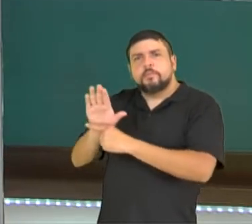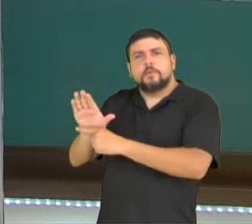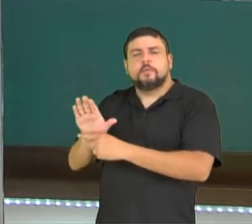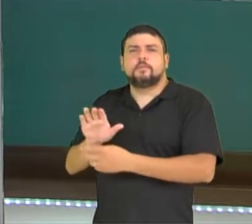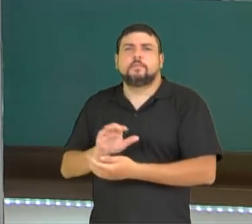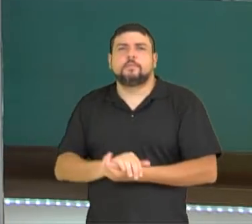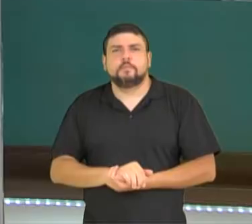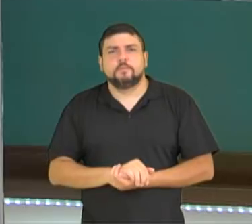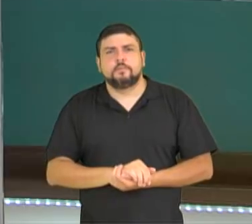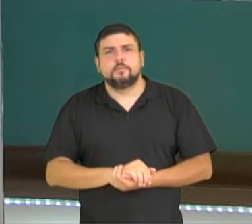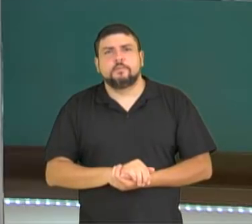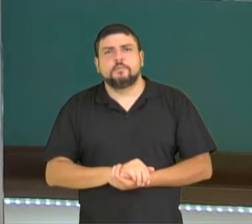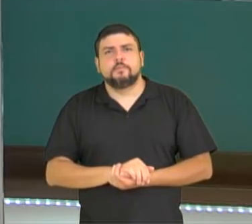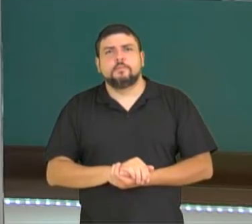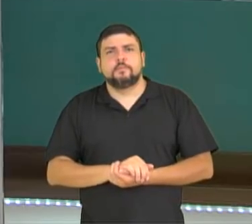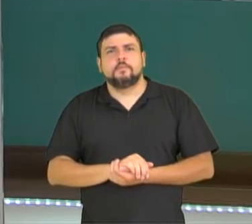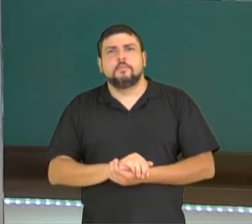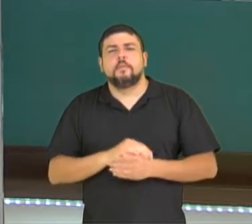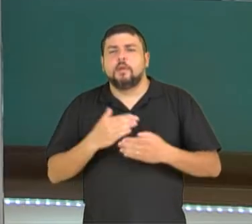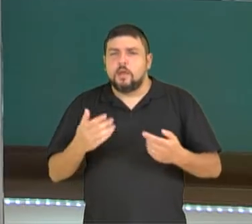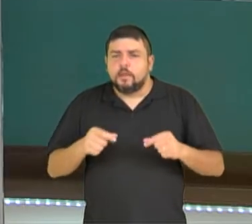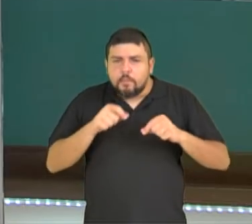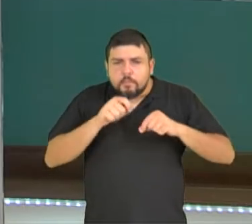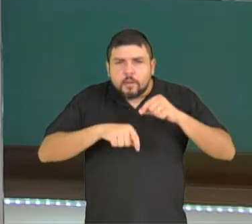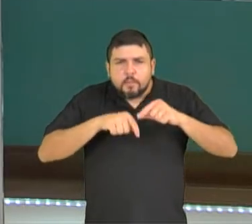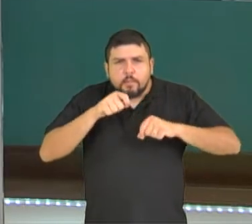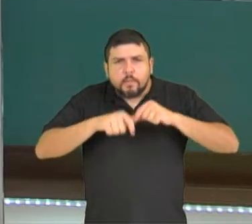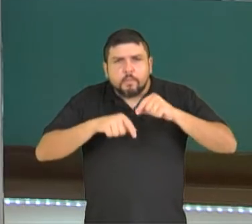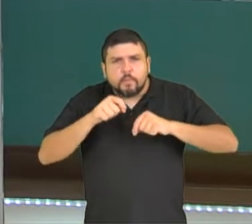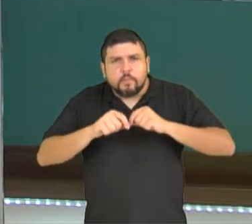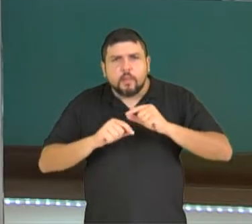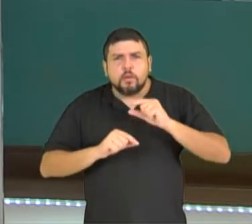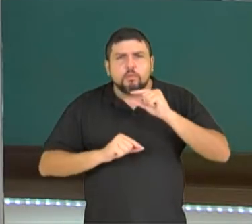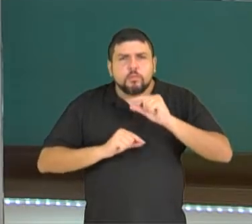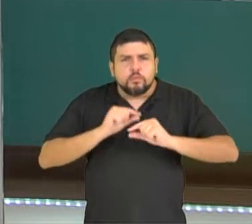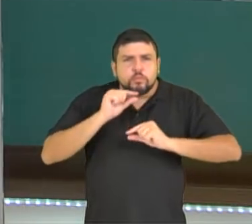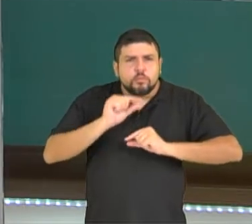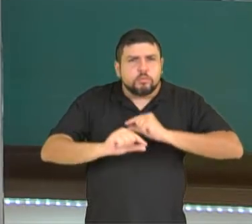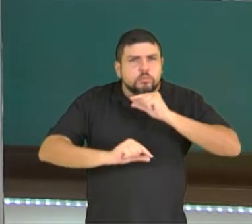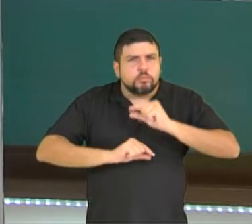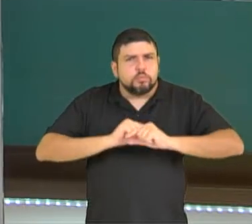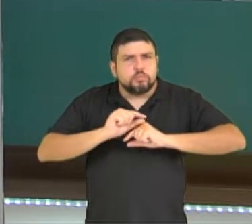informação. Então, nós temos aqui, de gota em gota, representando também as pessoas.